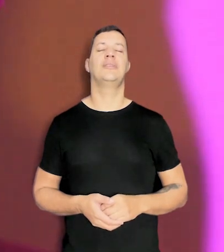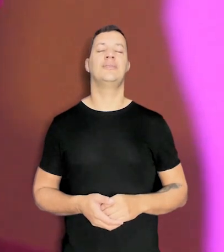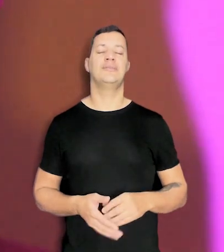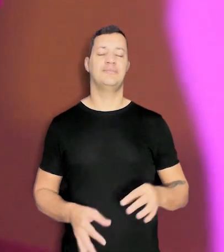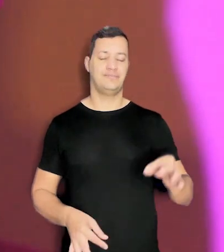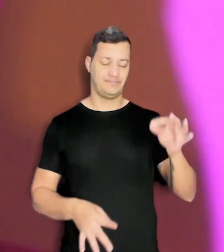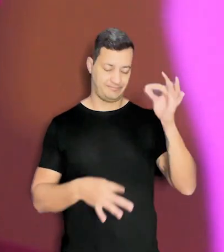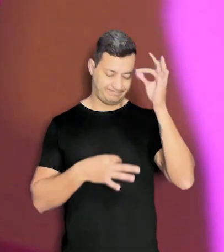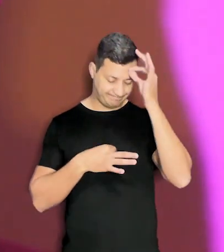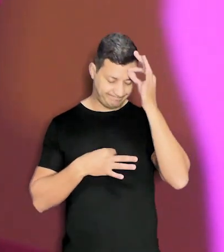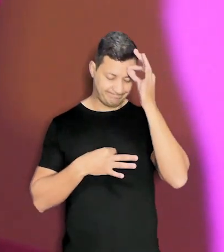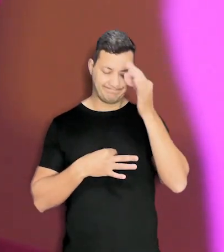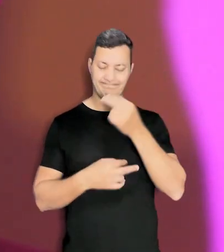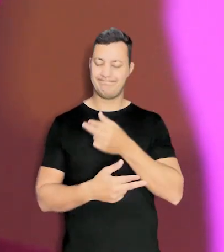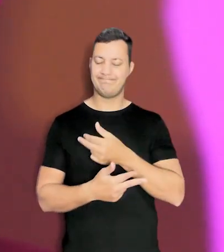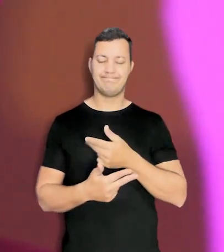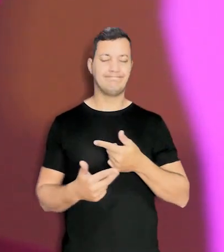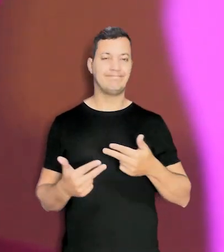Encarnamos alguma coisa.